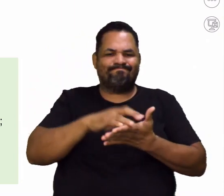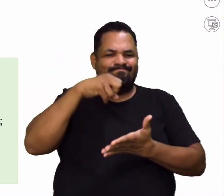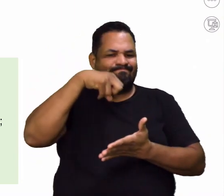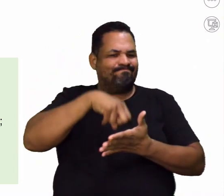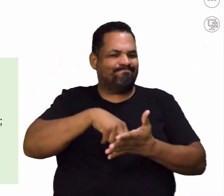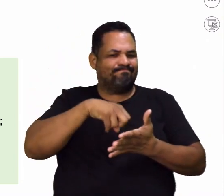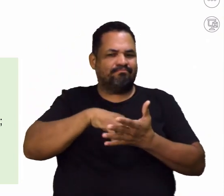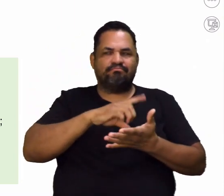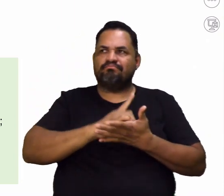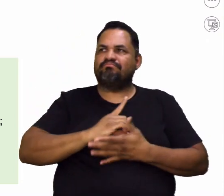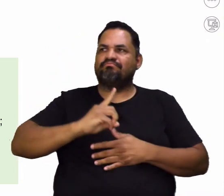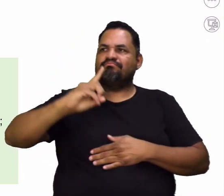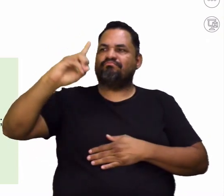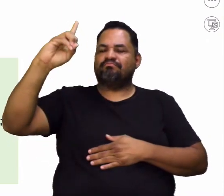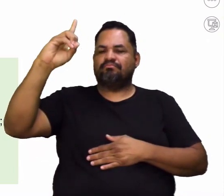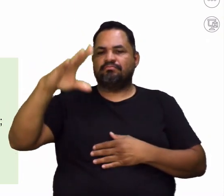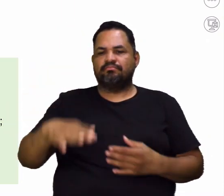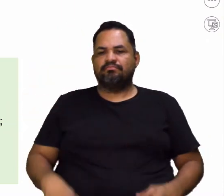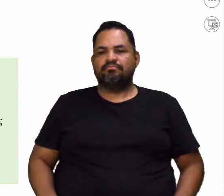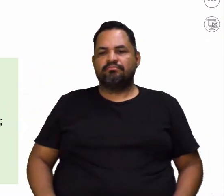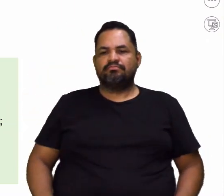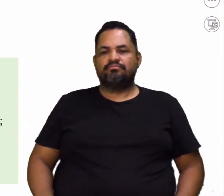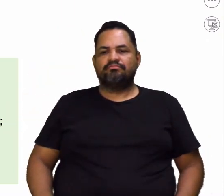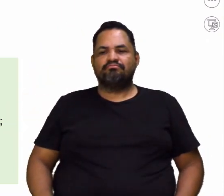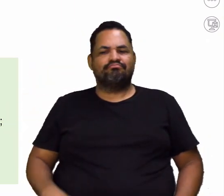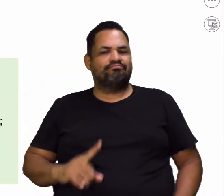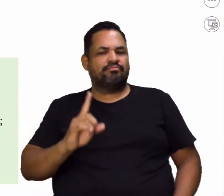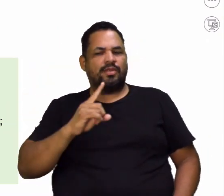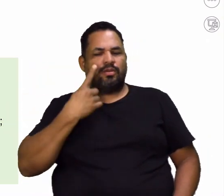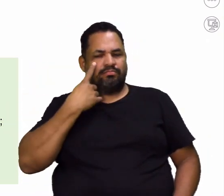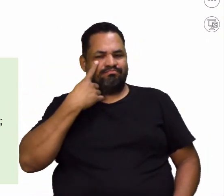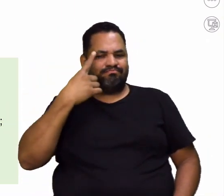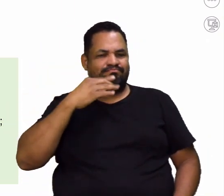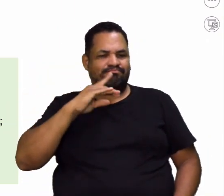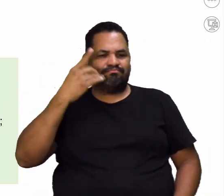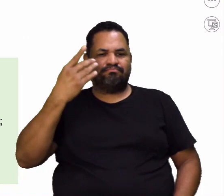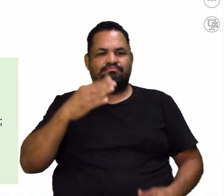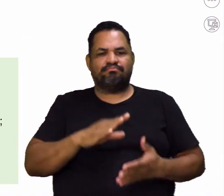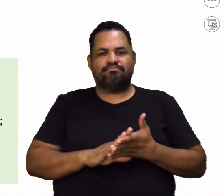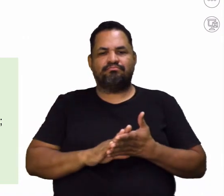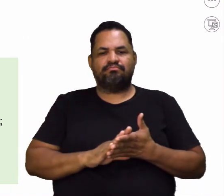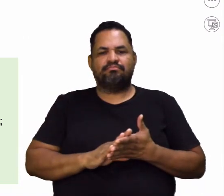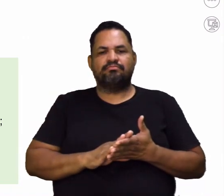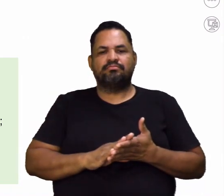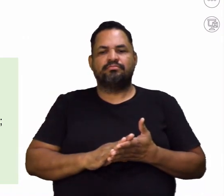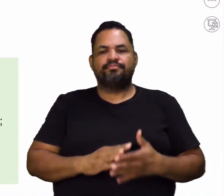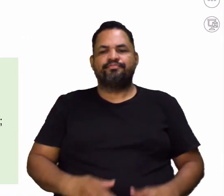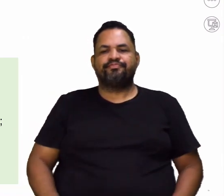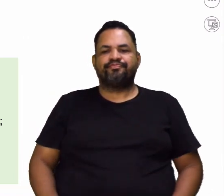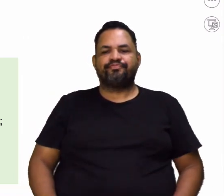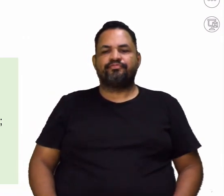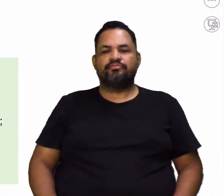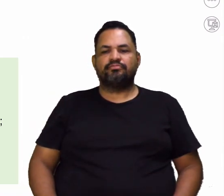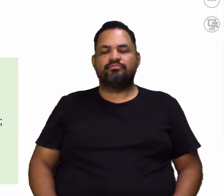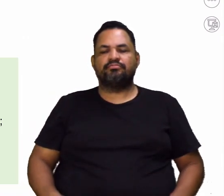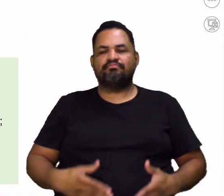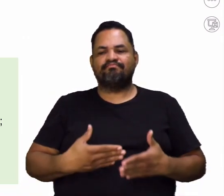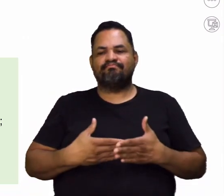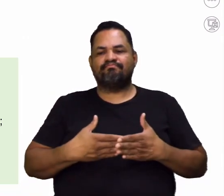diante de Deus se olhar para cima na modéstia curvada dos brutos